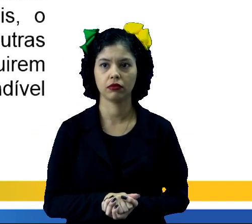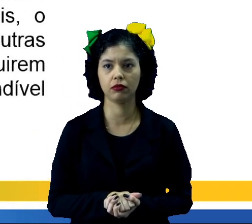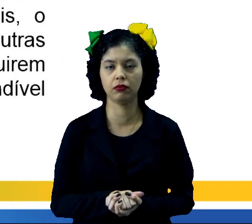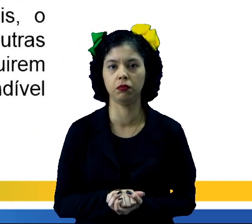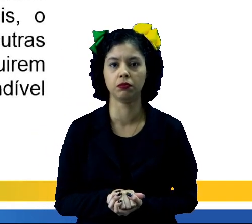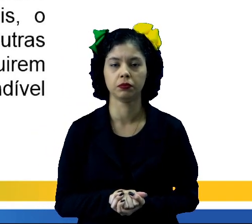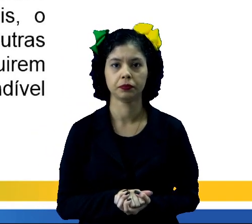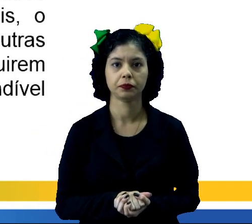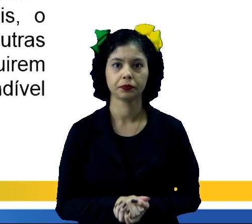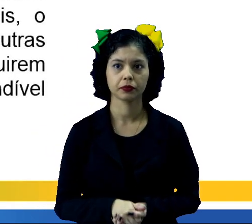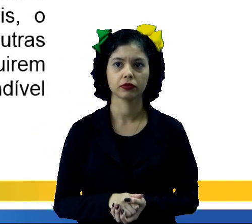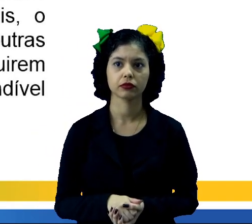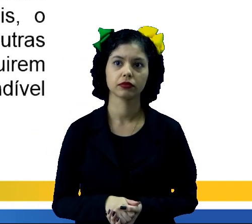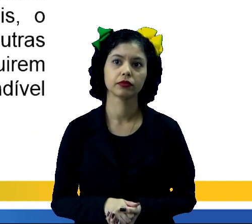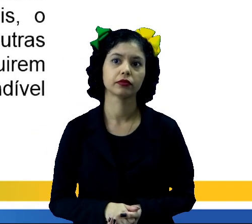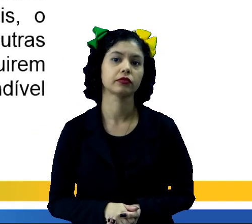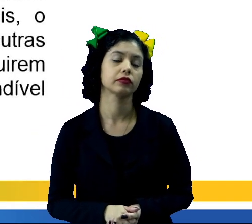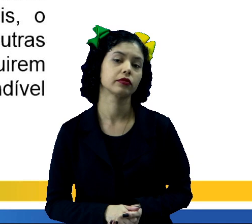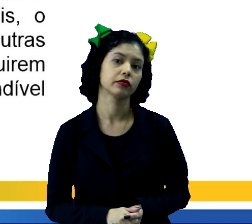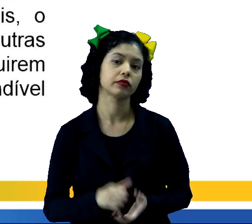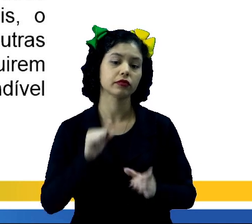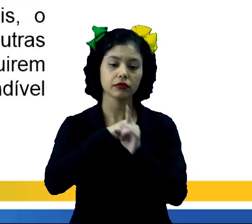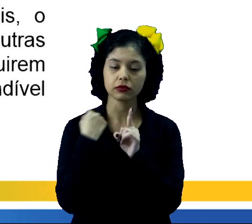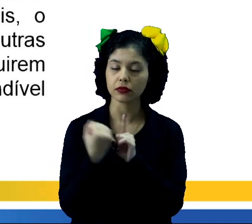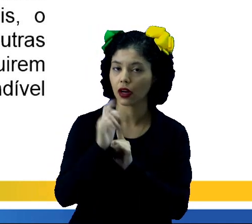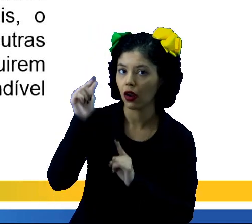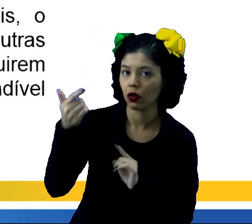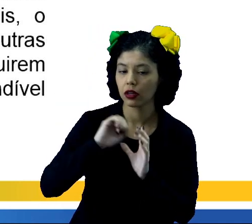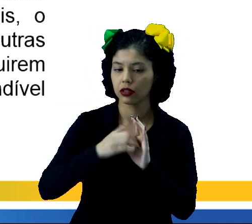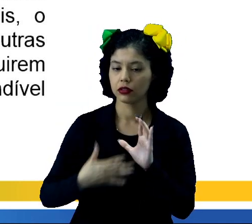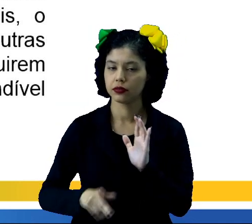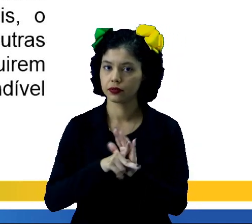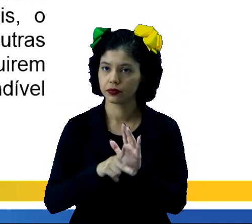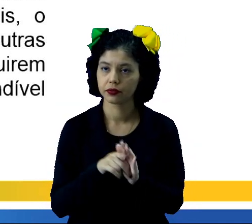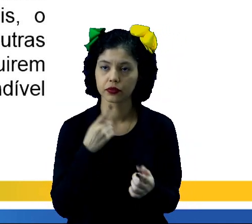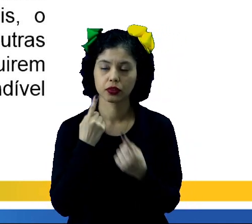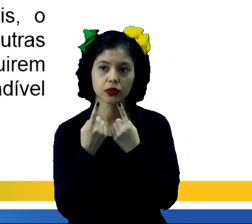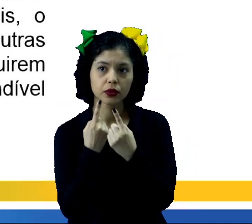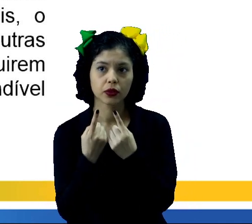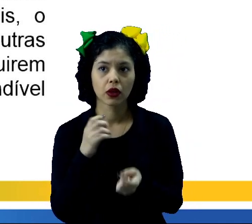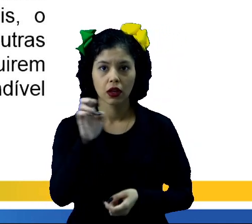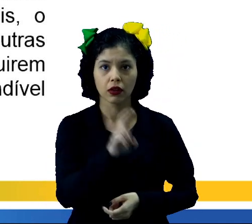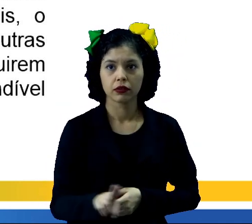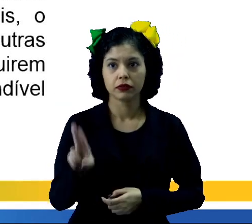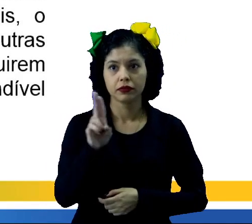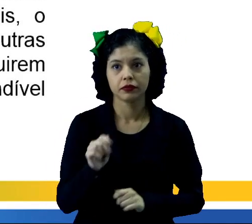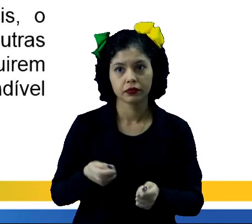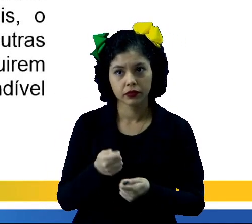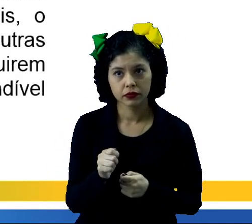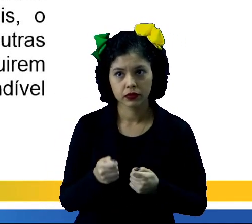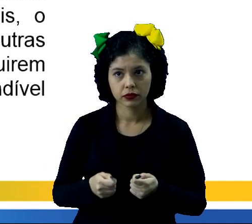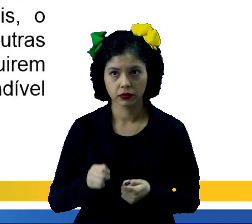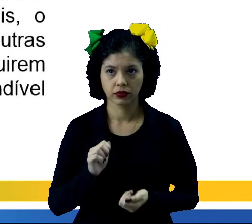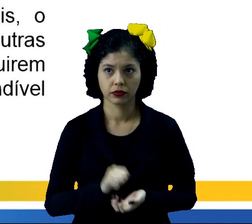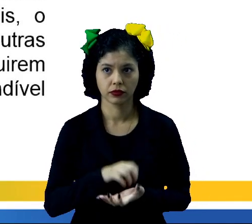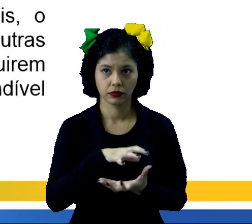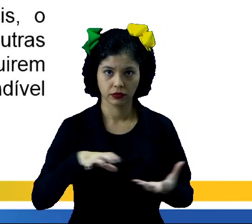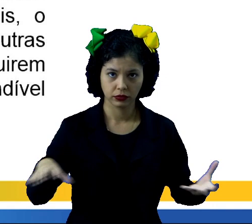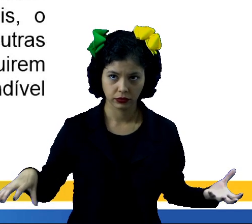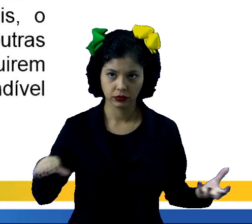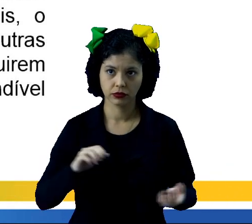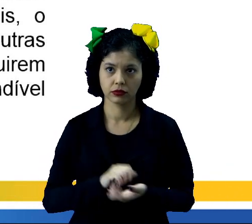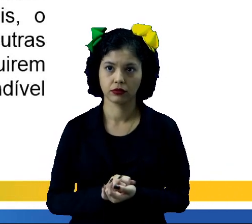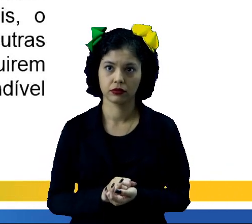O darwinismo social, ele se caracteriza como outra teoria que legitima esse discurso ideológico europeu, né, para dominar os